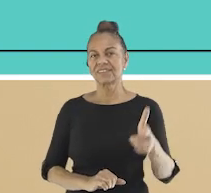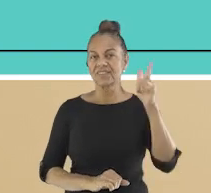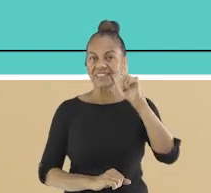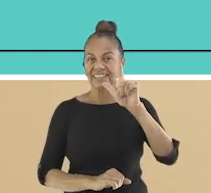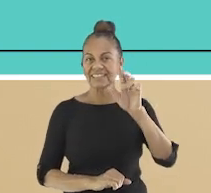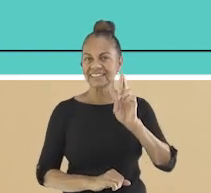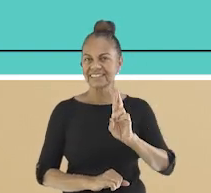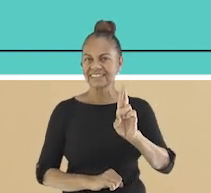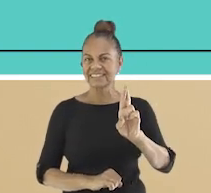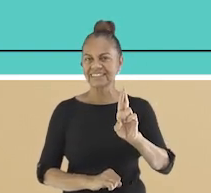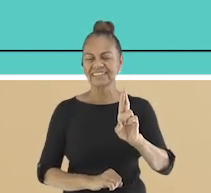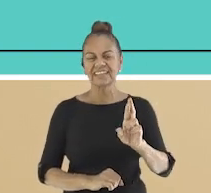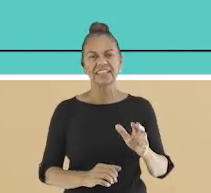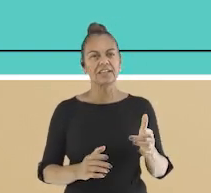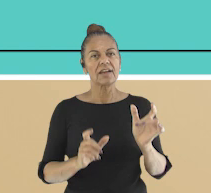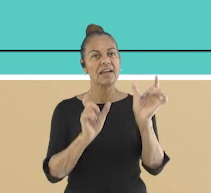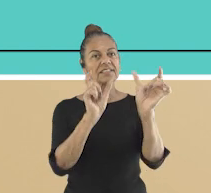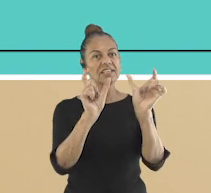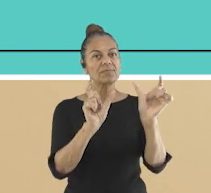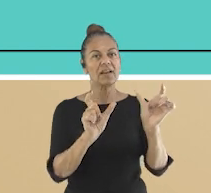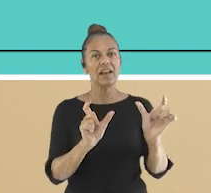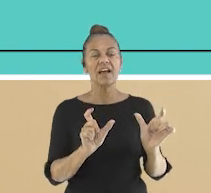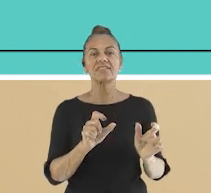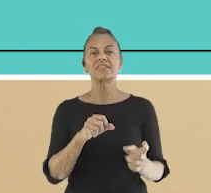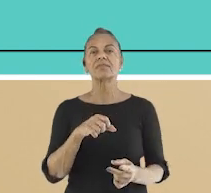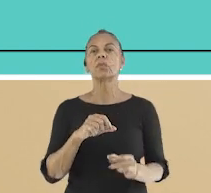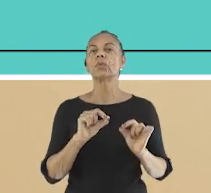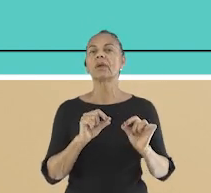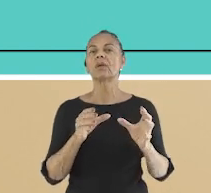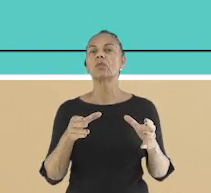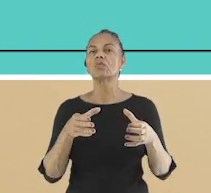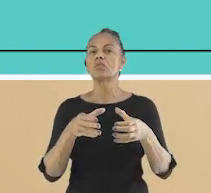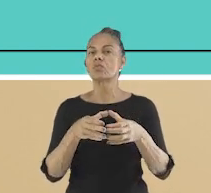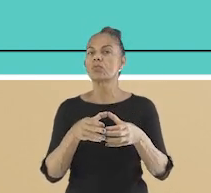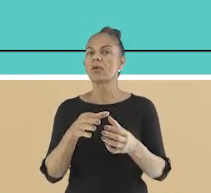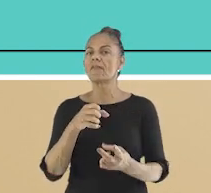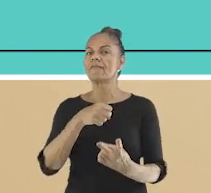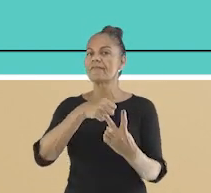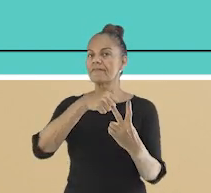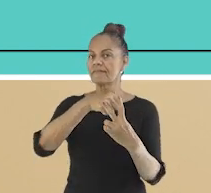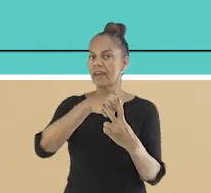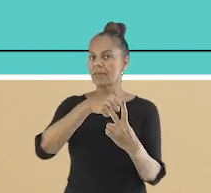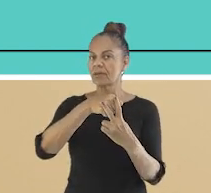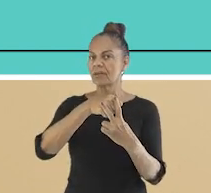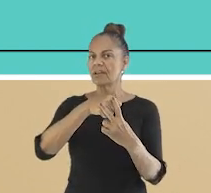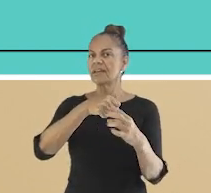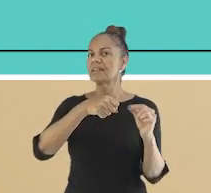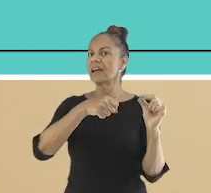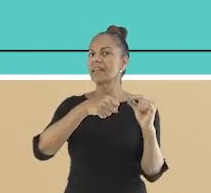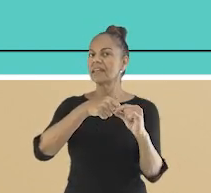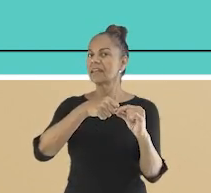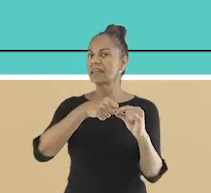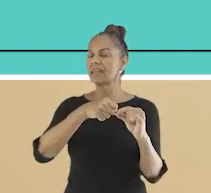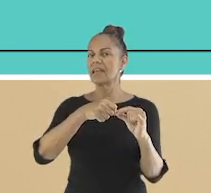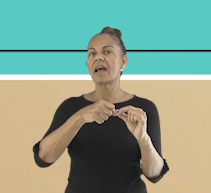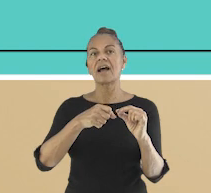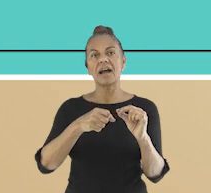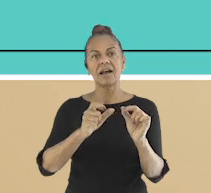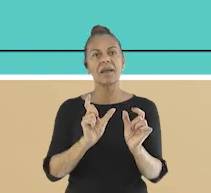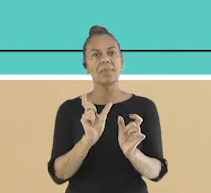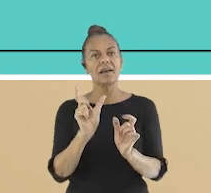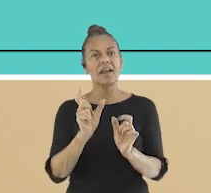Conseguiram responder? Essas palavras são verbos. Só para relembrar, o verbo é a palavra que indica